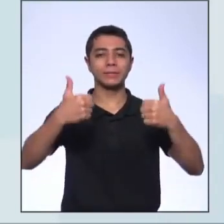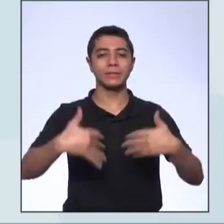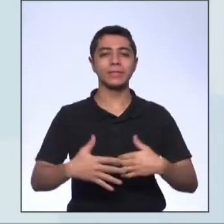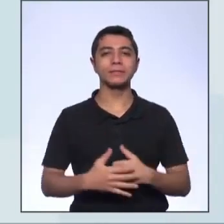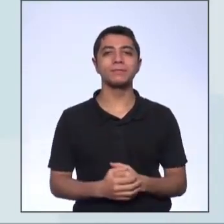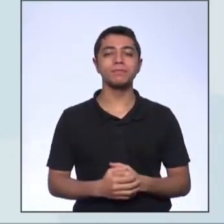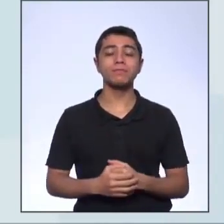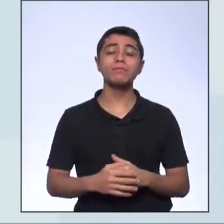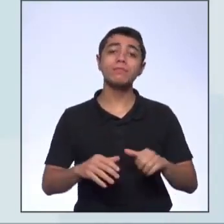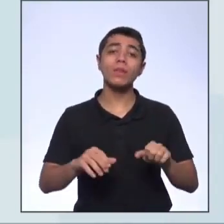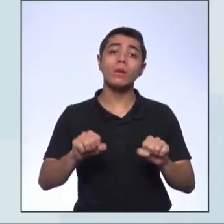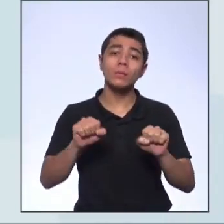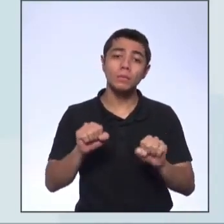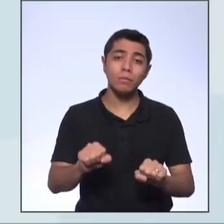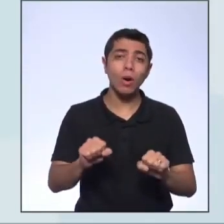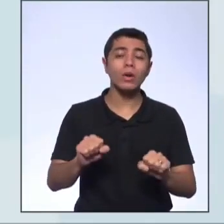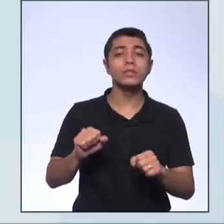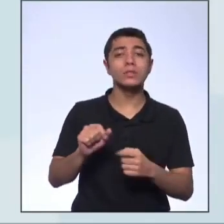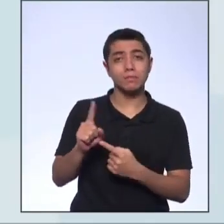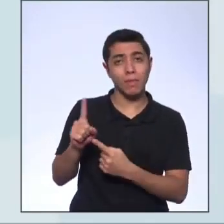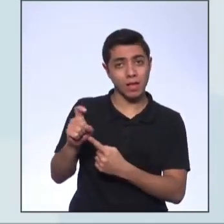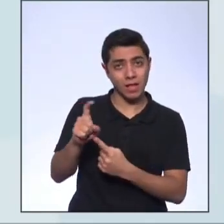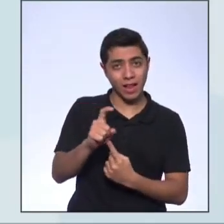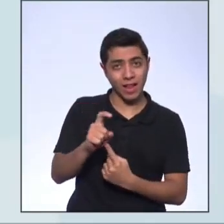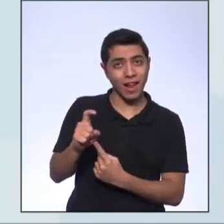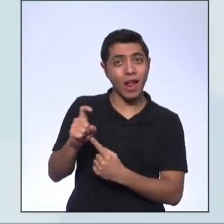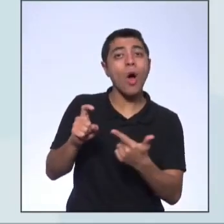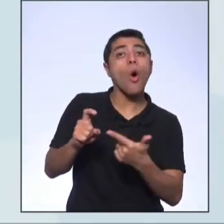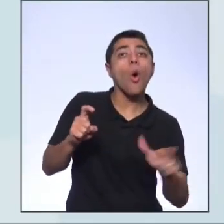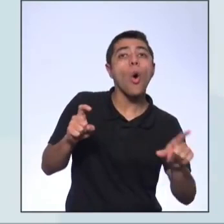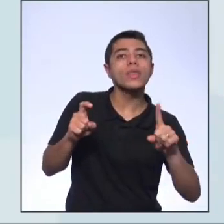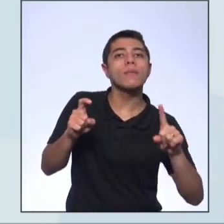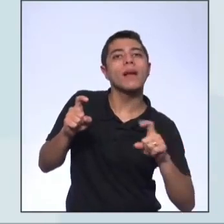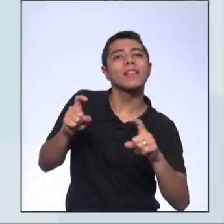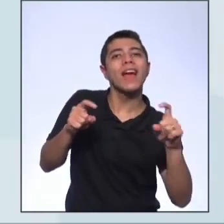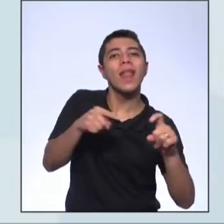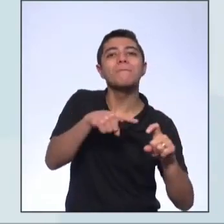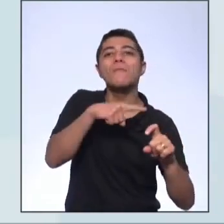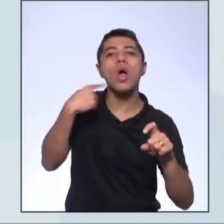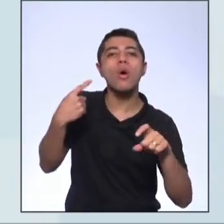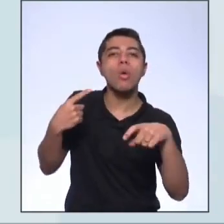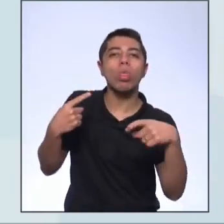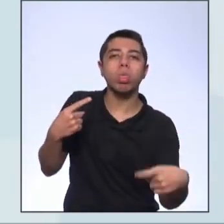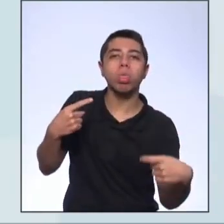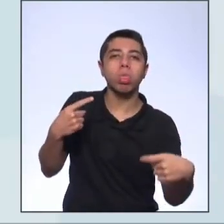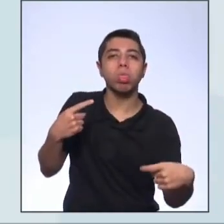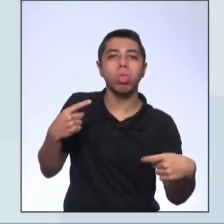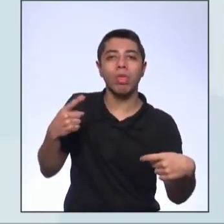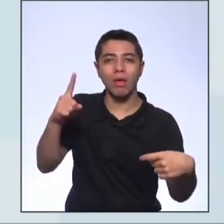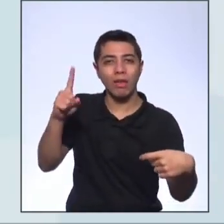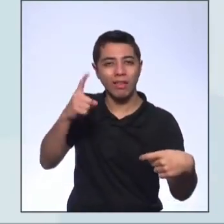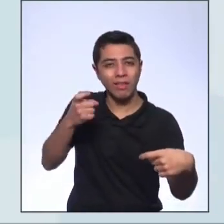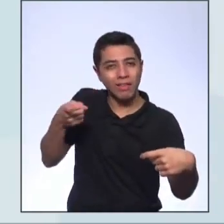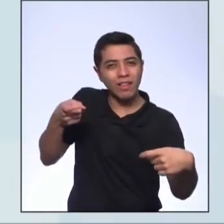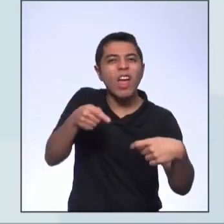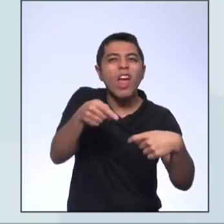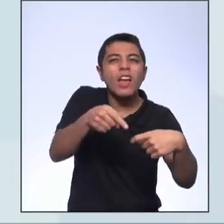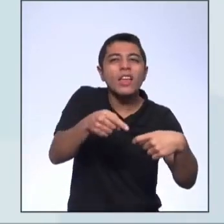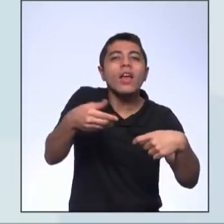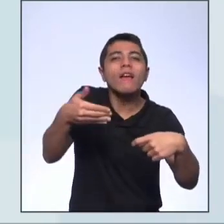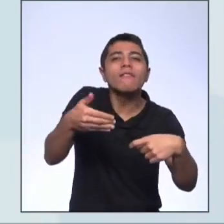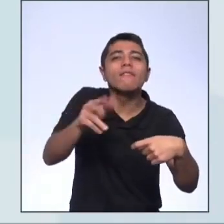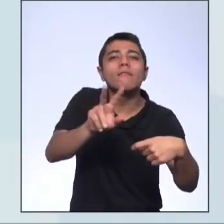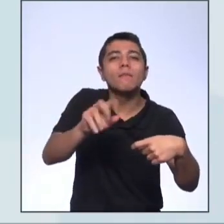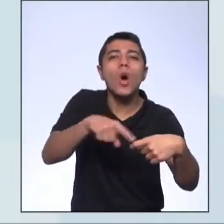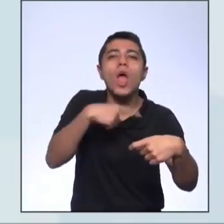bactérias mortas que estão ali no ambiente, elas entram, né, acabam se desmanchando, se